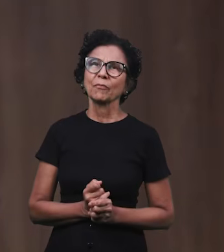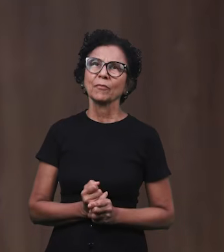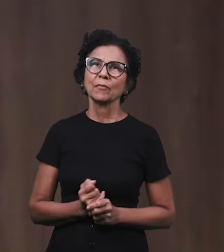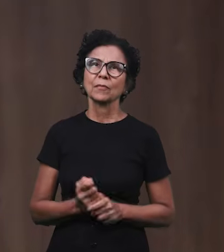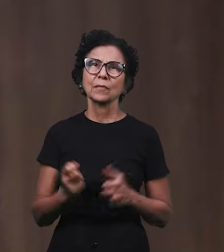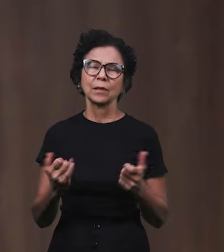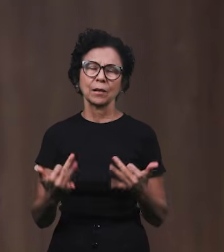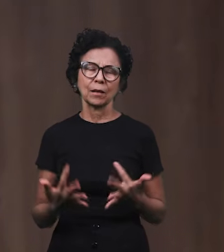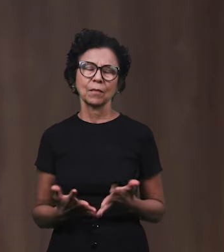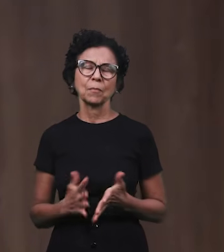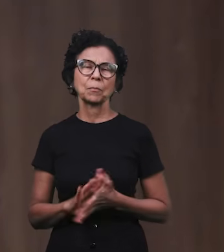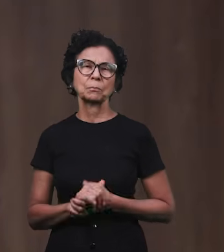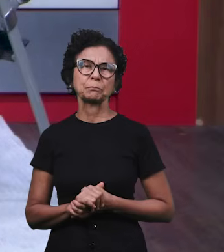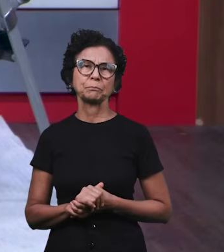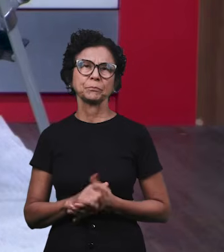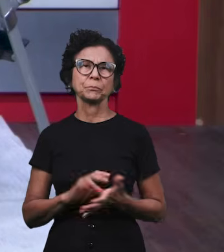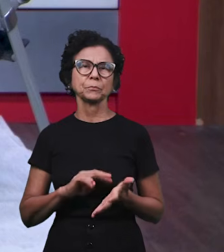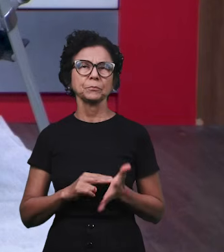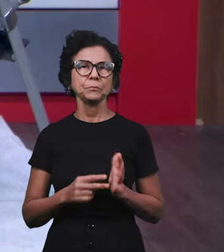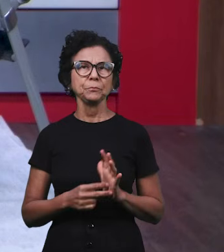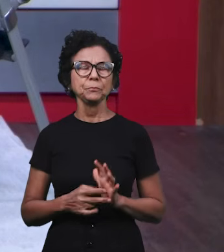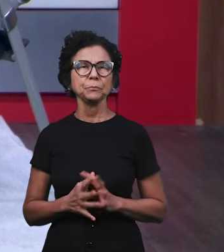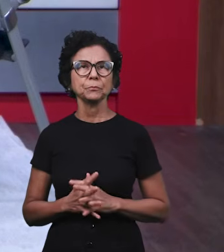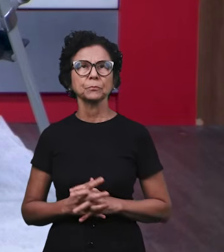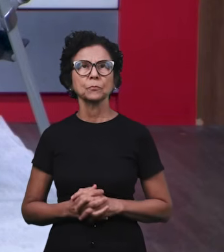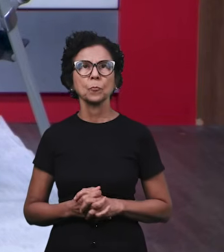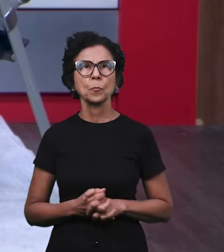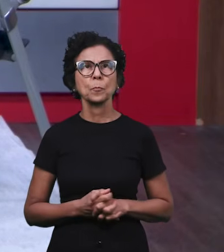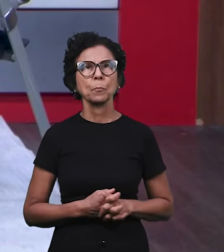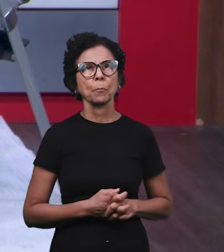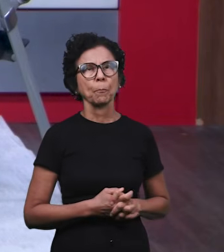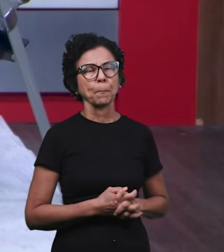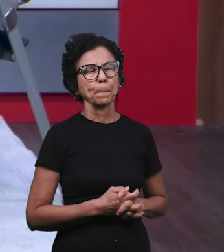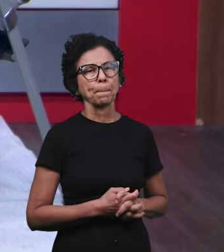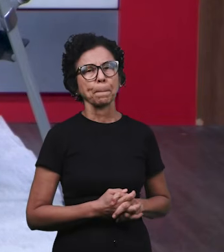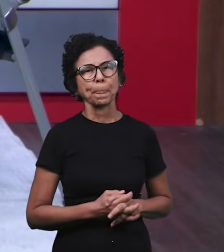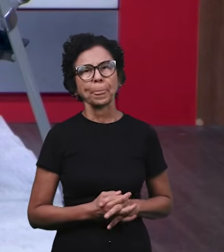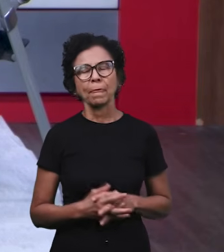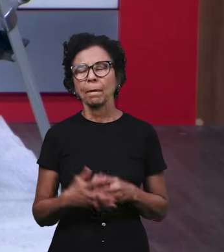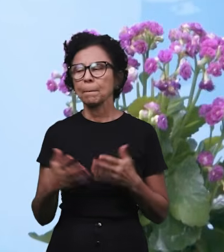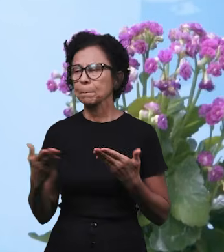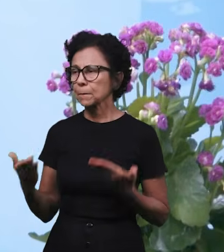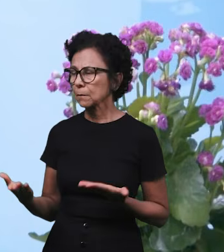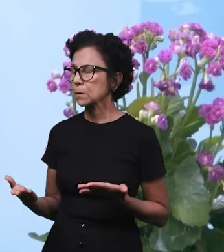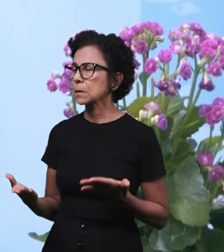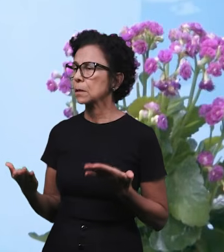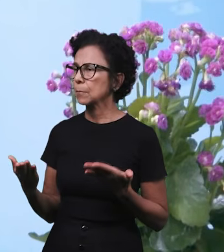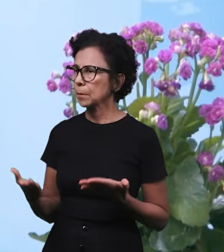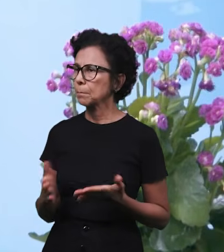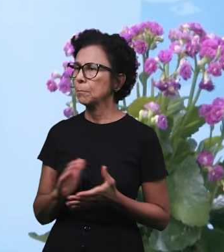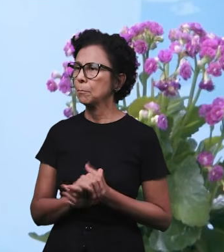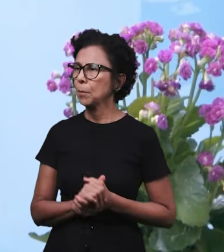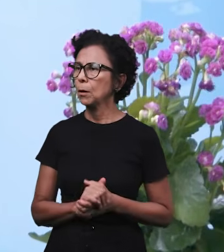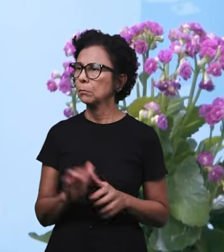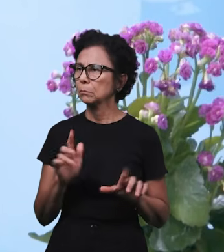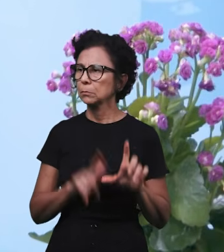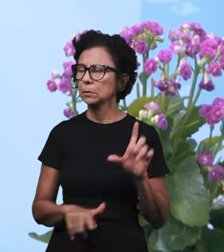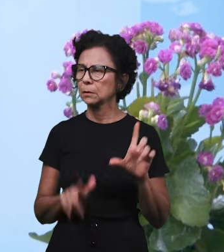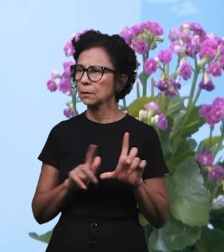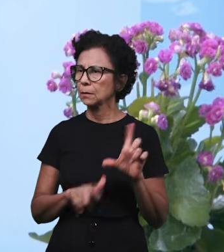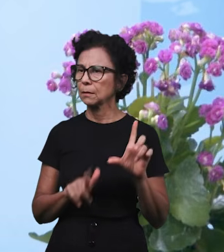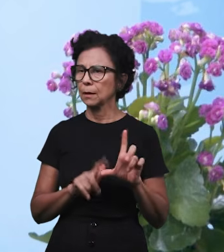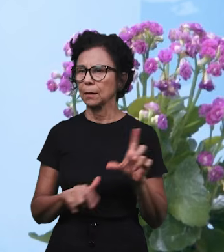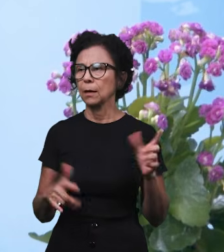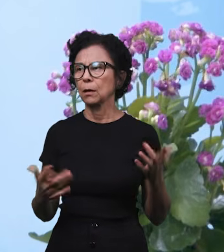Isso. significado. E que aí na mensagem, claro, o texto, como já vem falando muitas vezes, você pode fazer o literal, porque no texto o irmão ele